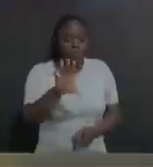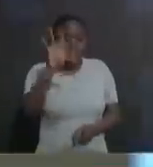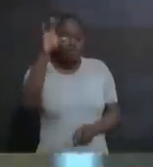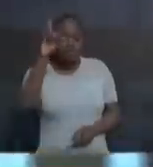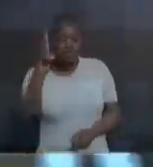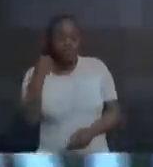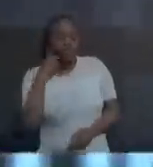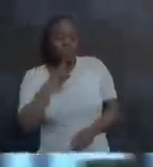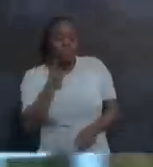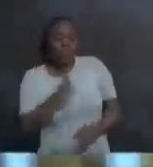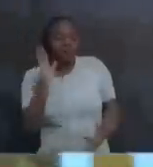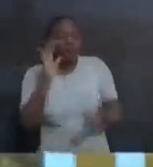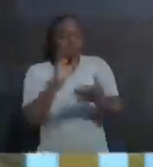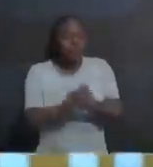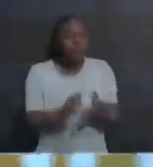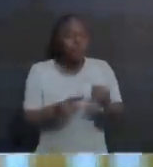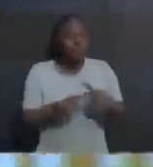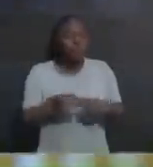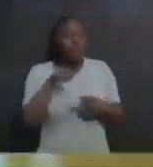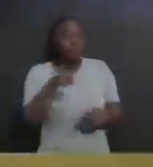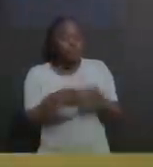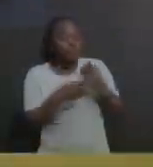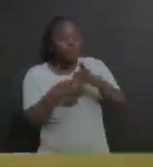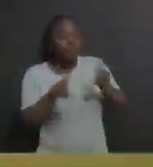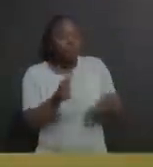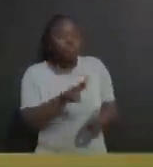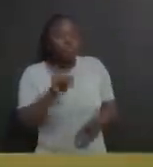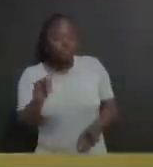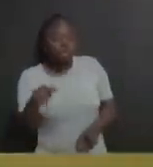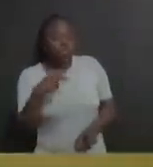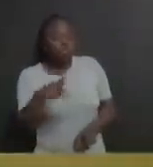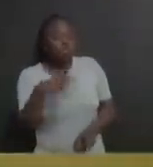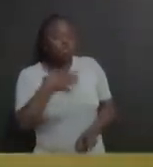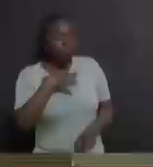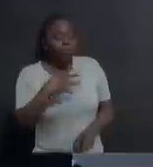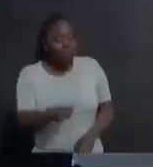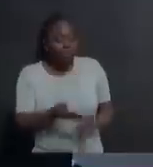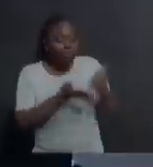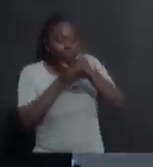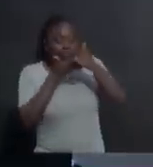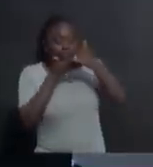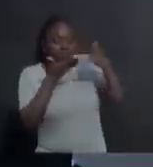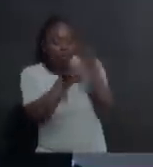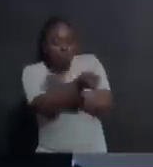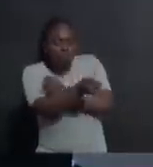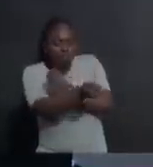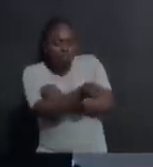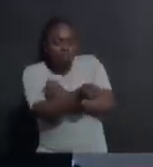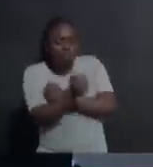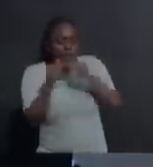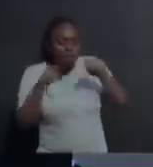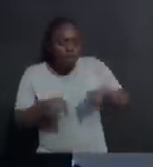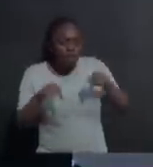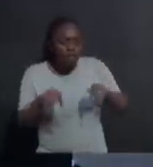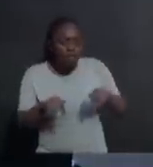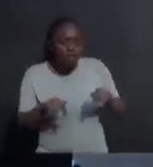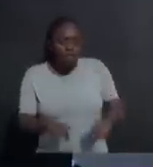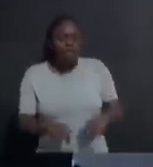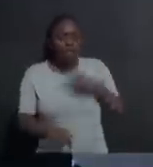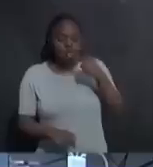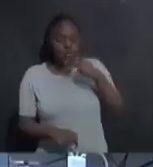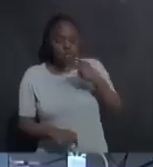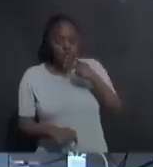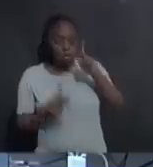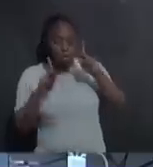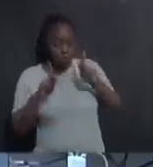seu casamento, porque você está para divorciar e os seus filhos estão cheirando pó aqui na América. E eu tenho que te falar que tem um cara sentado aqui no banco de